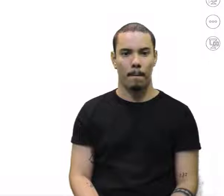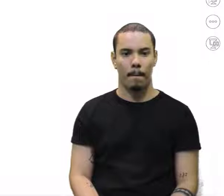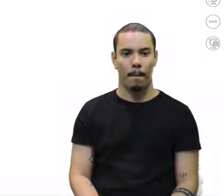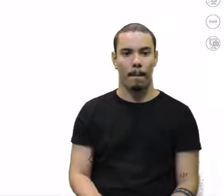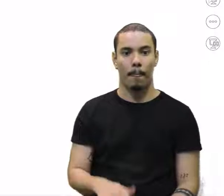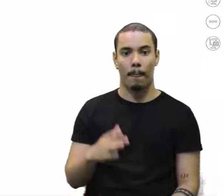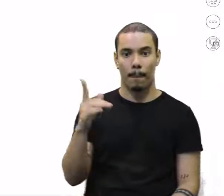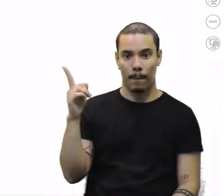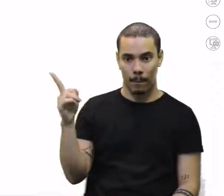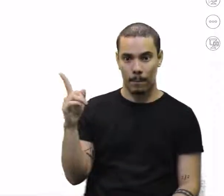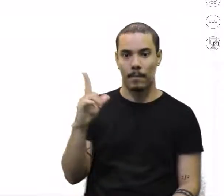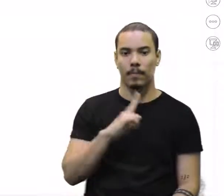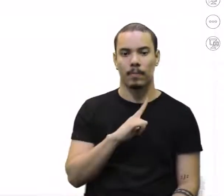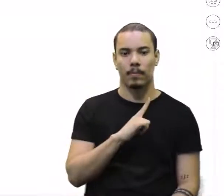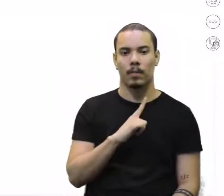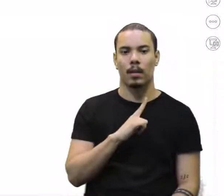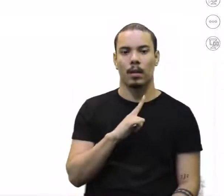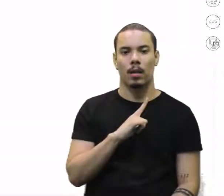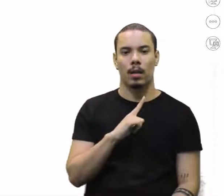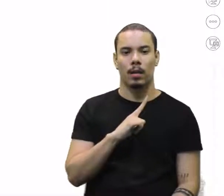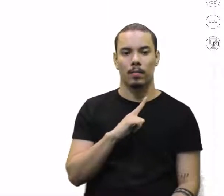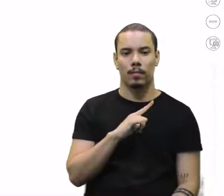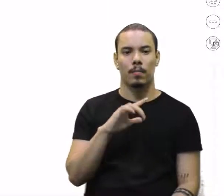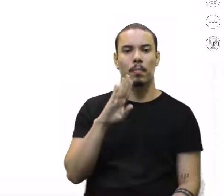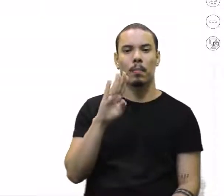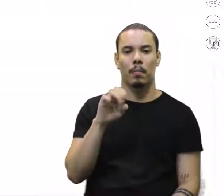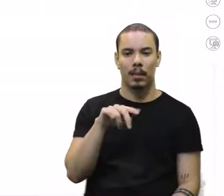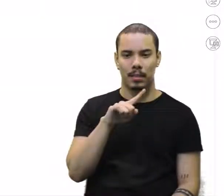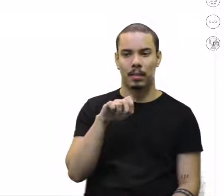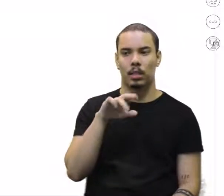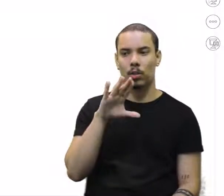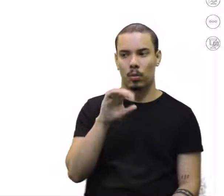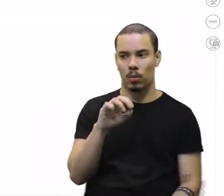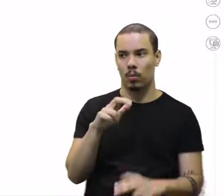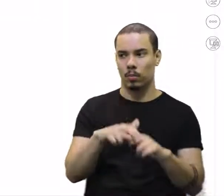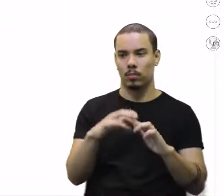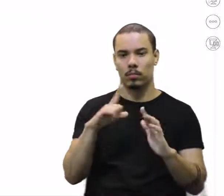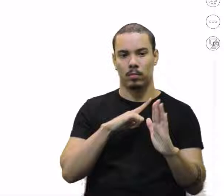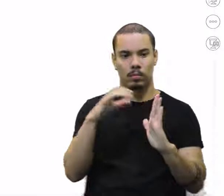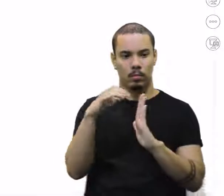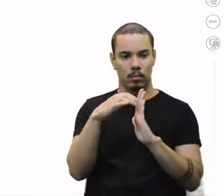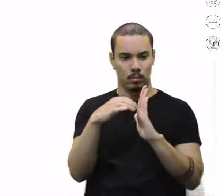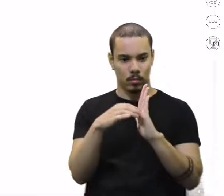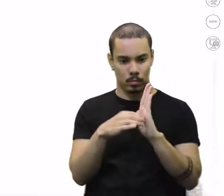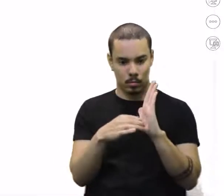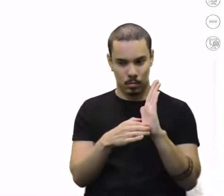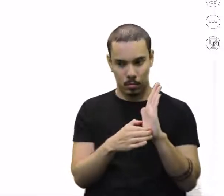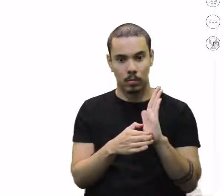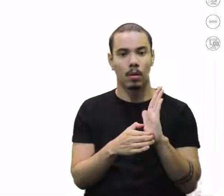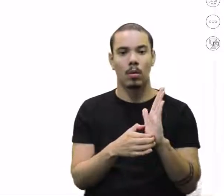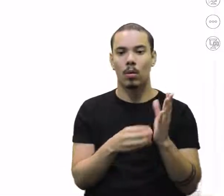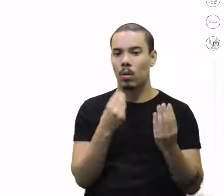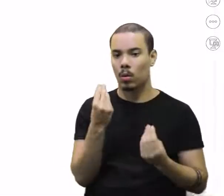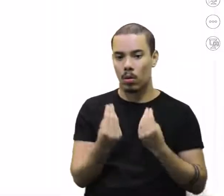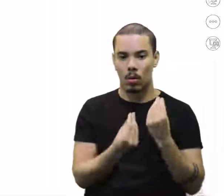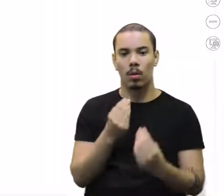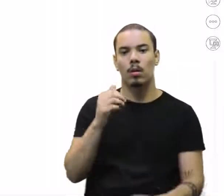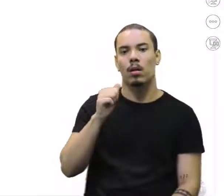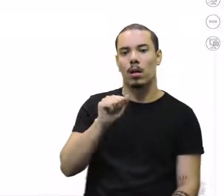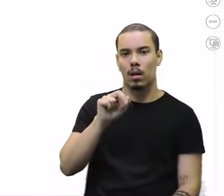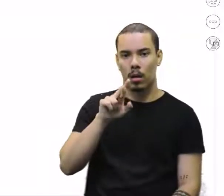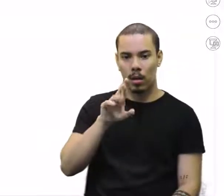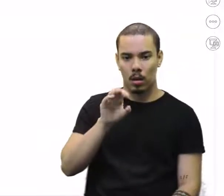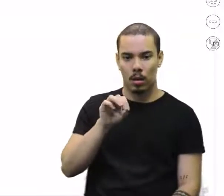Aqui eu estou vendo que ela tem anel benzênico, então ela classifica como